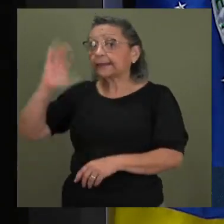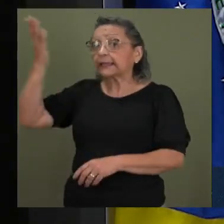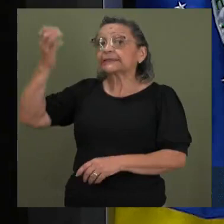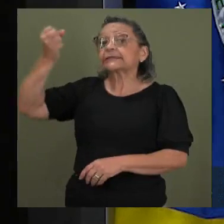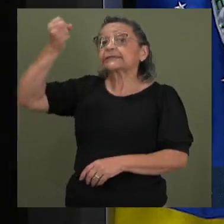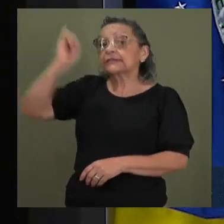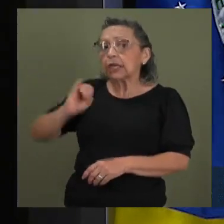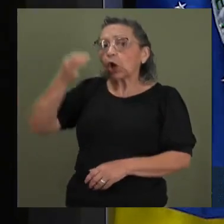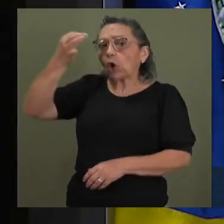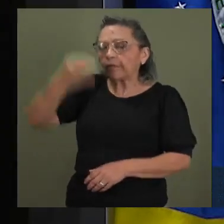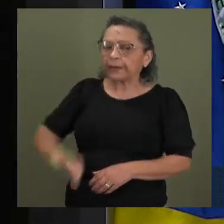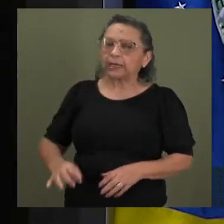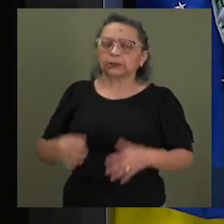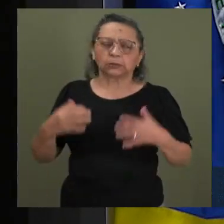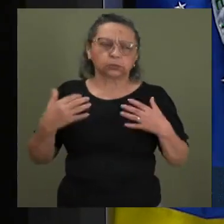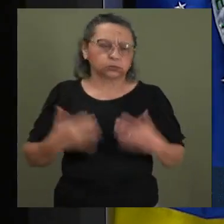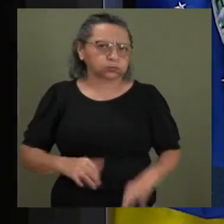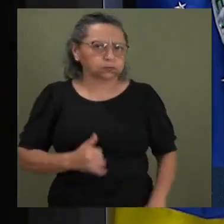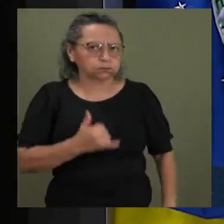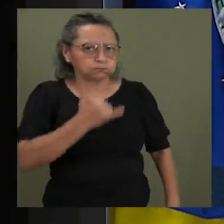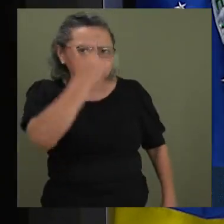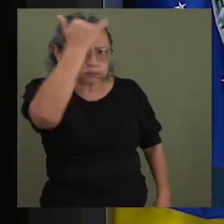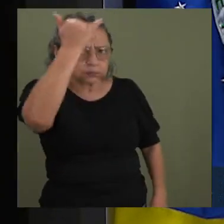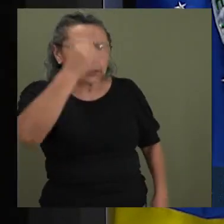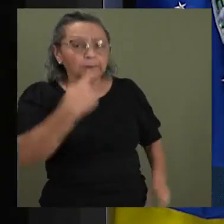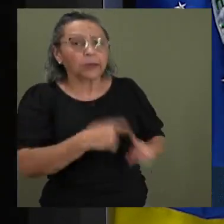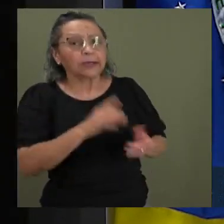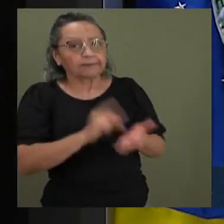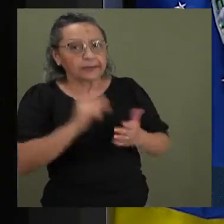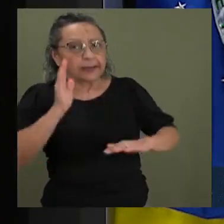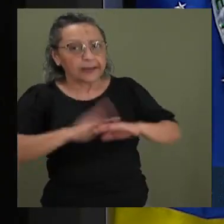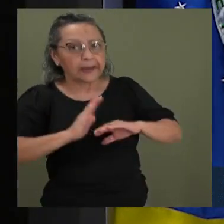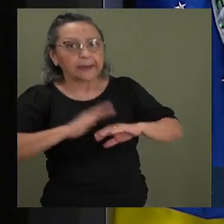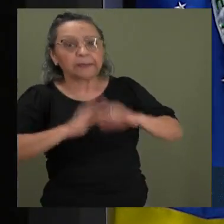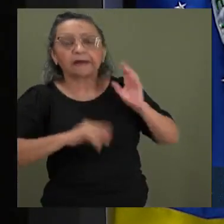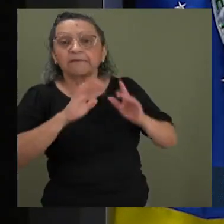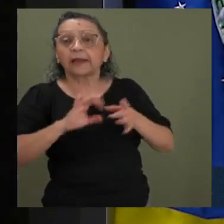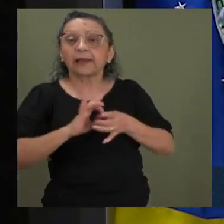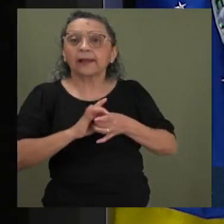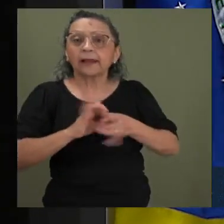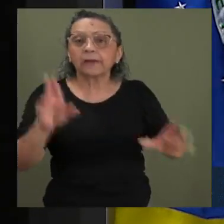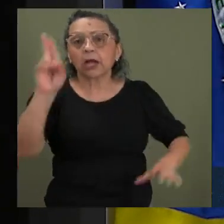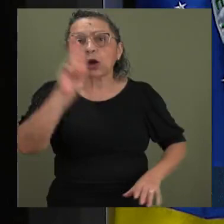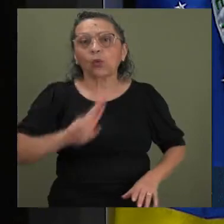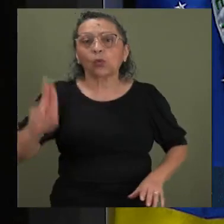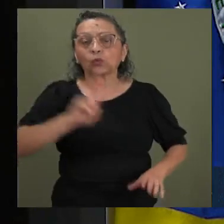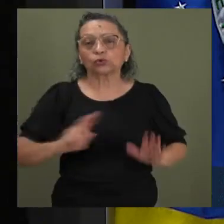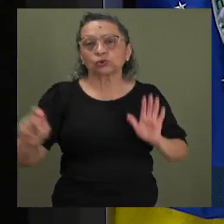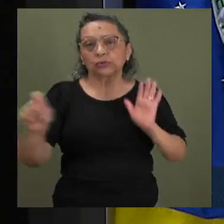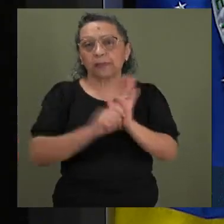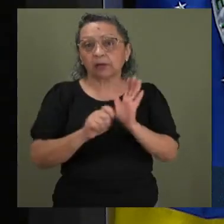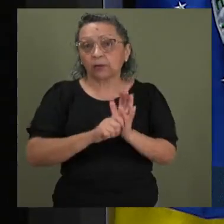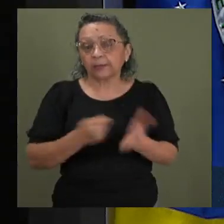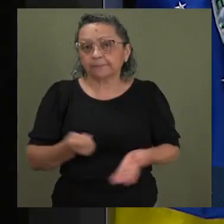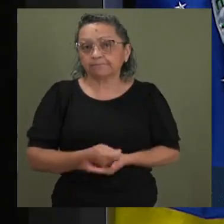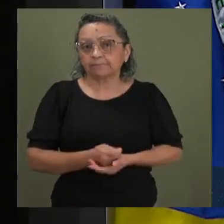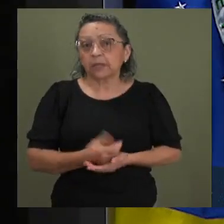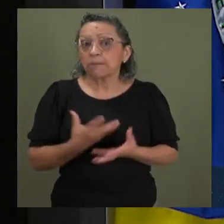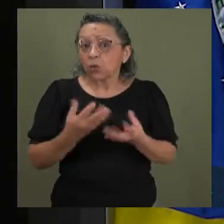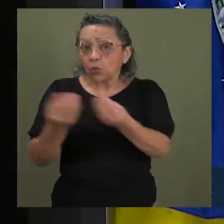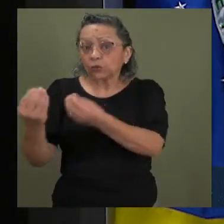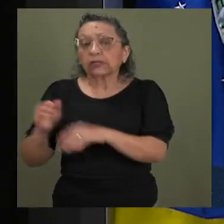confirmada, será uma grande tragédia, porque na prática vai liberar o consumo em grande quantidade e com